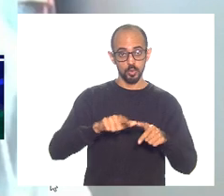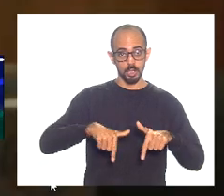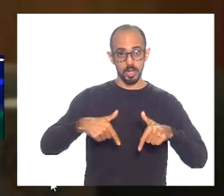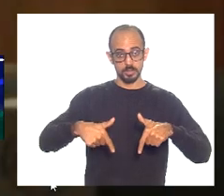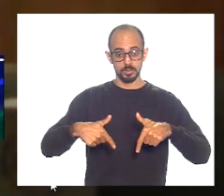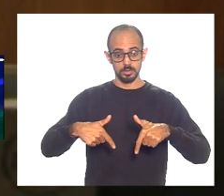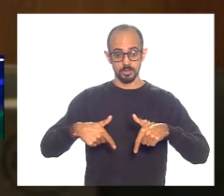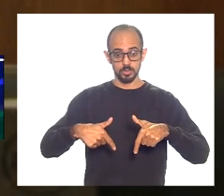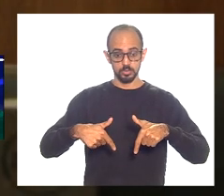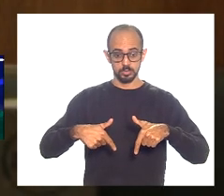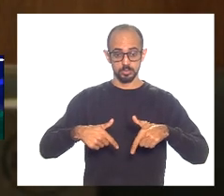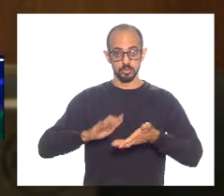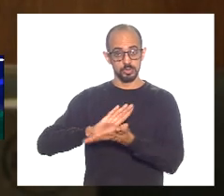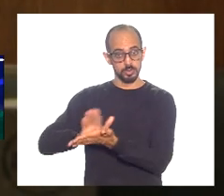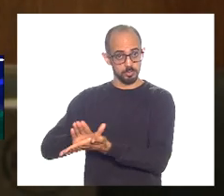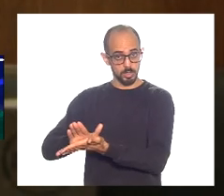Márcio.